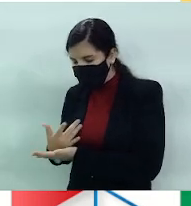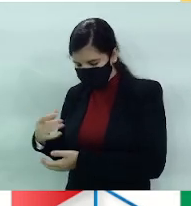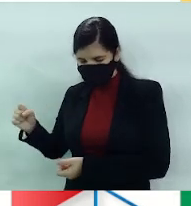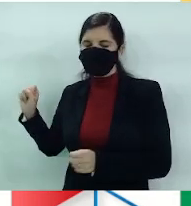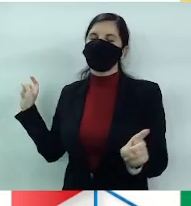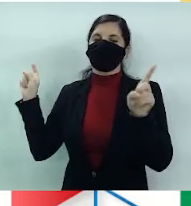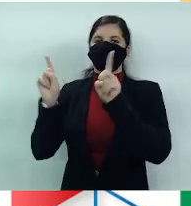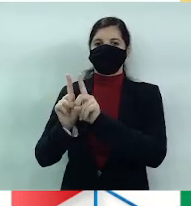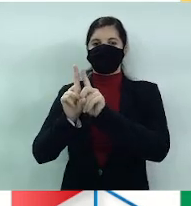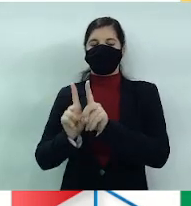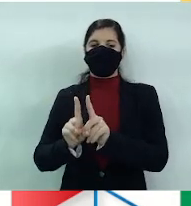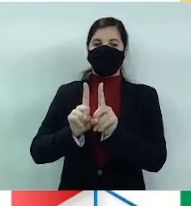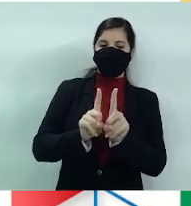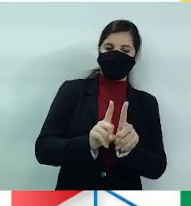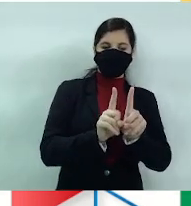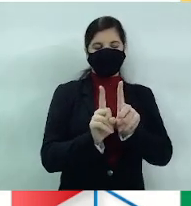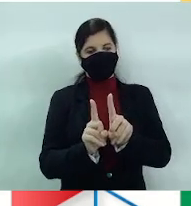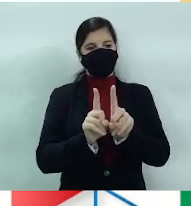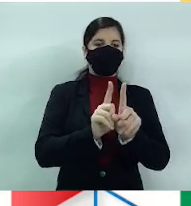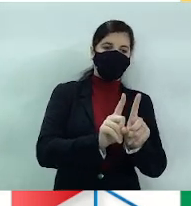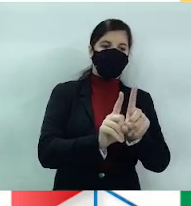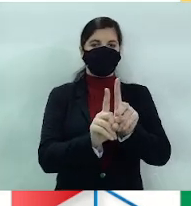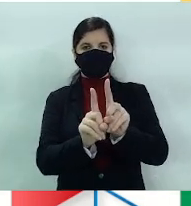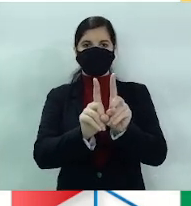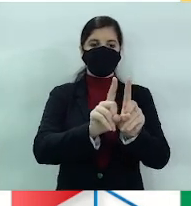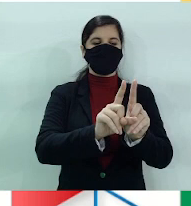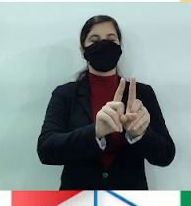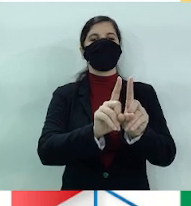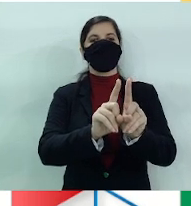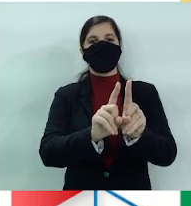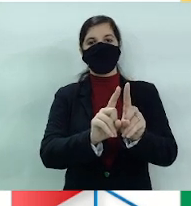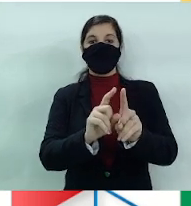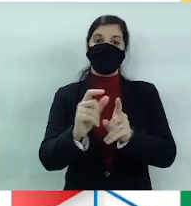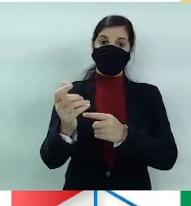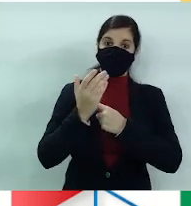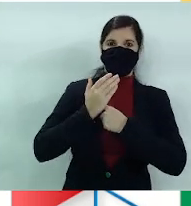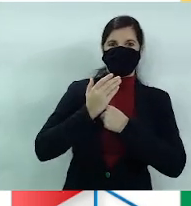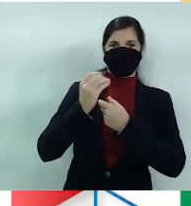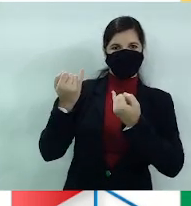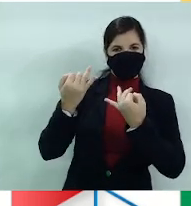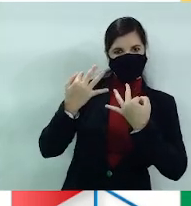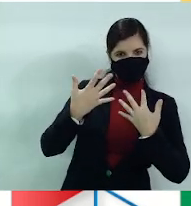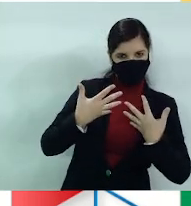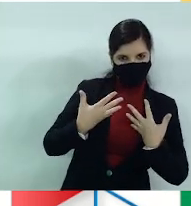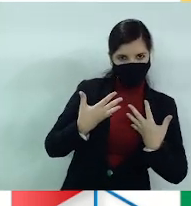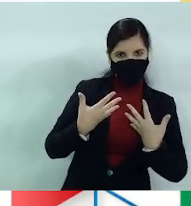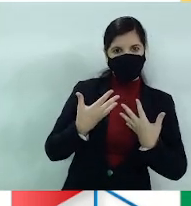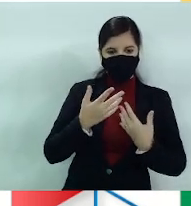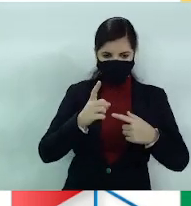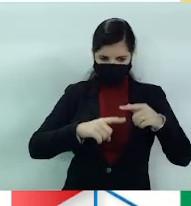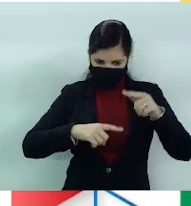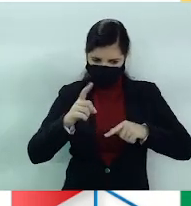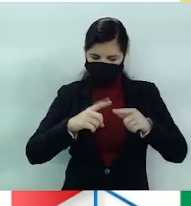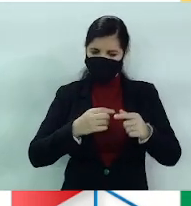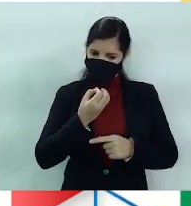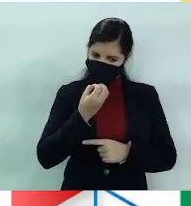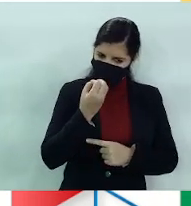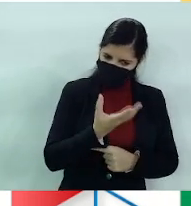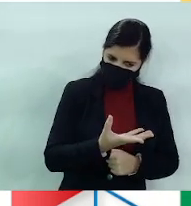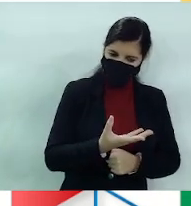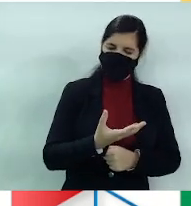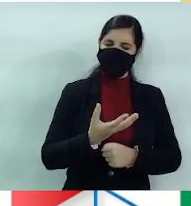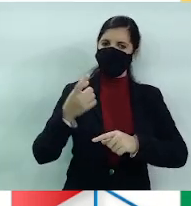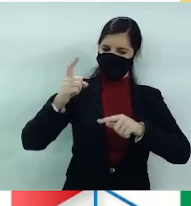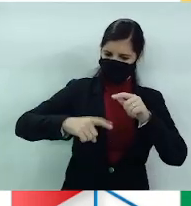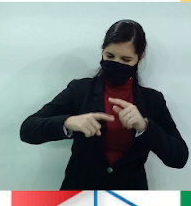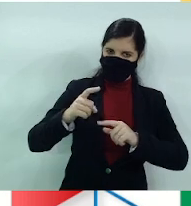teve contato com aquele produto, para saber se realmente aquele produto é bacana, se aquele produto vai